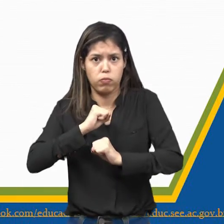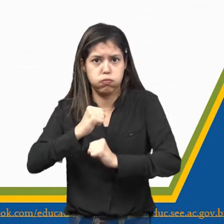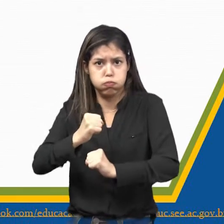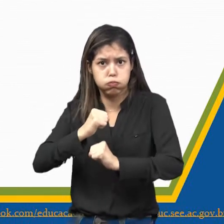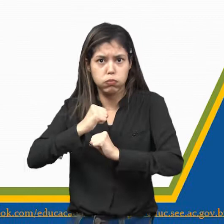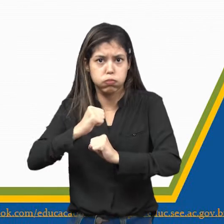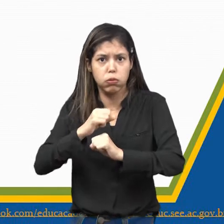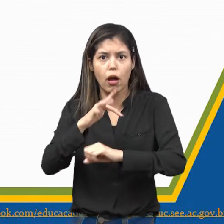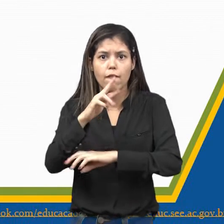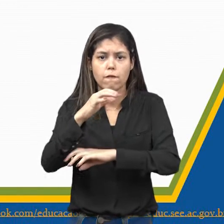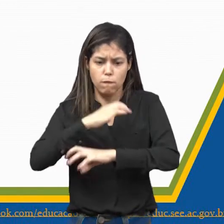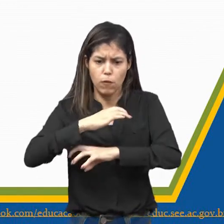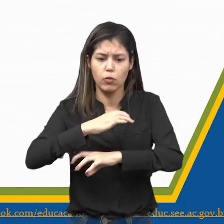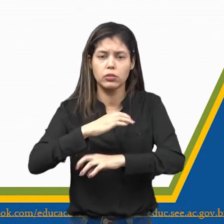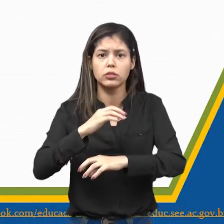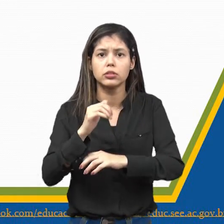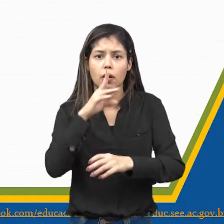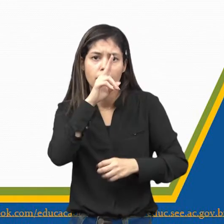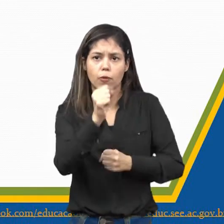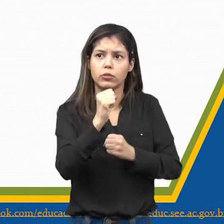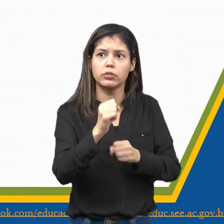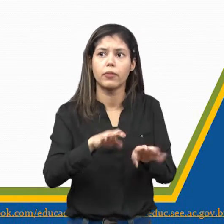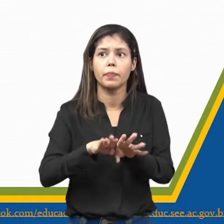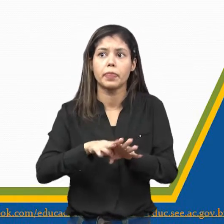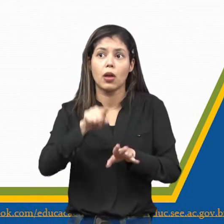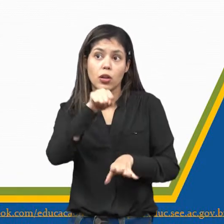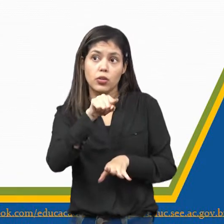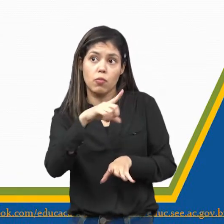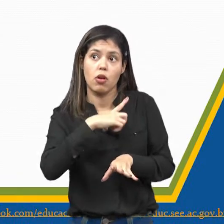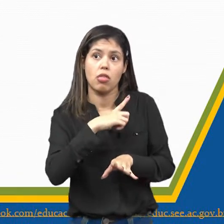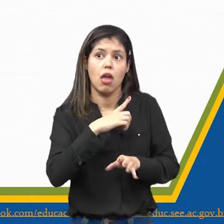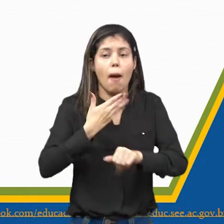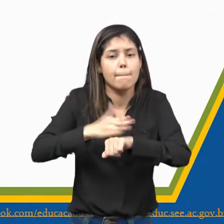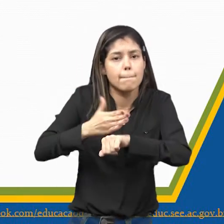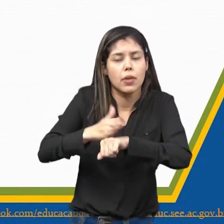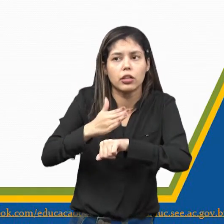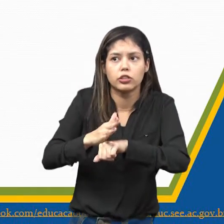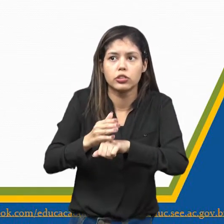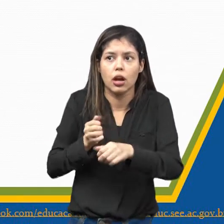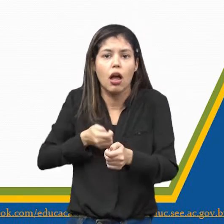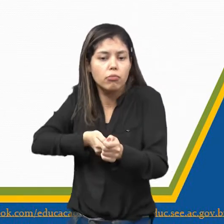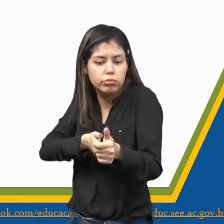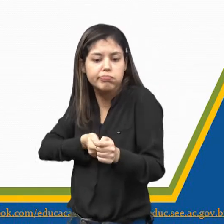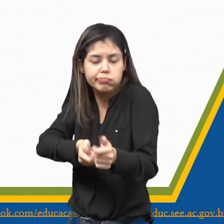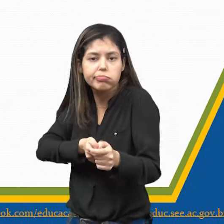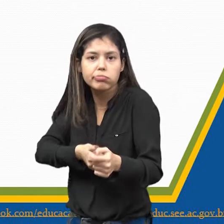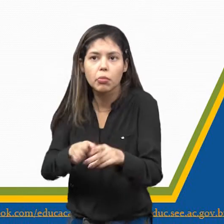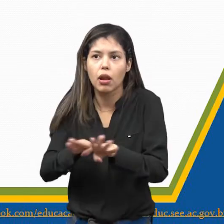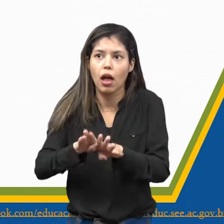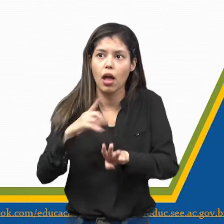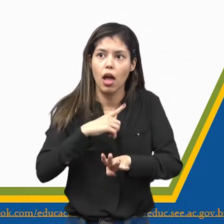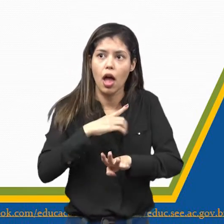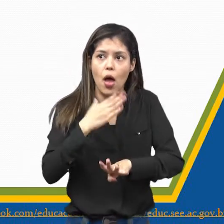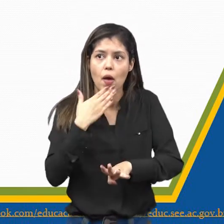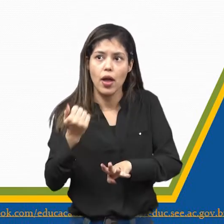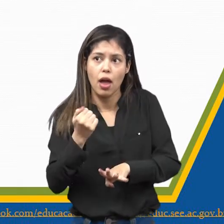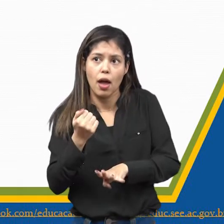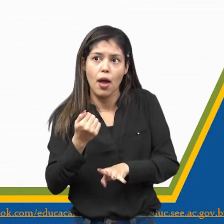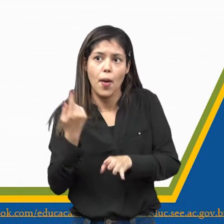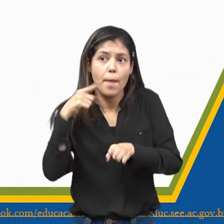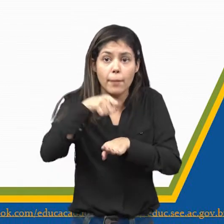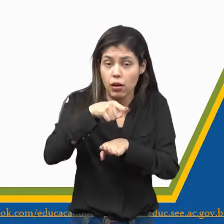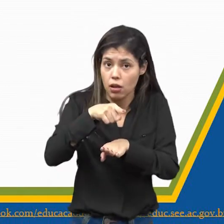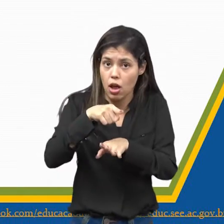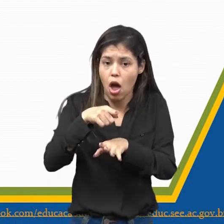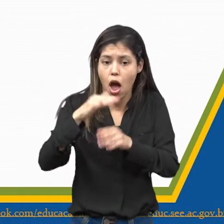nesse ponto, a prática deve estimular os sistemas fisiológicos que são fundamentais para a atividade, a fim de ser o mais específico possível ao